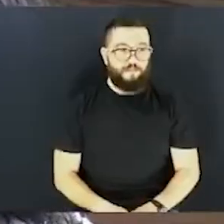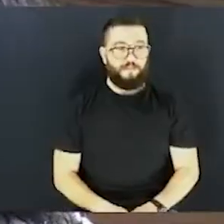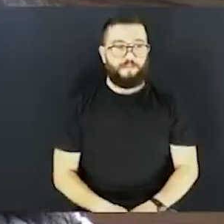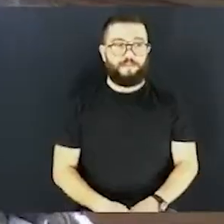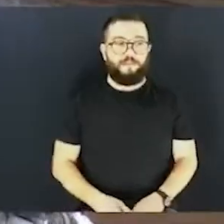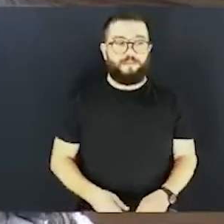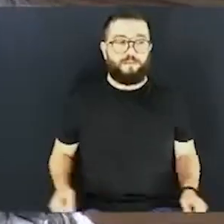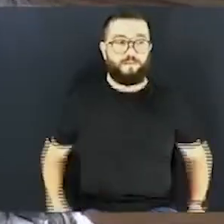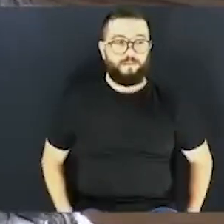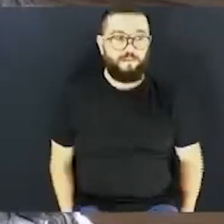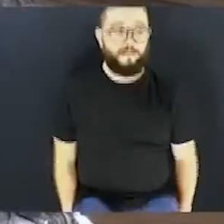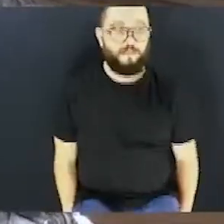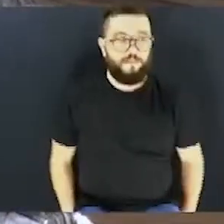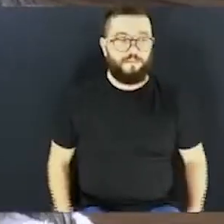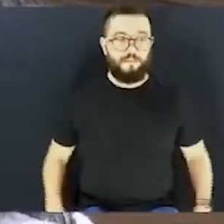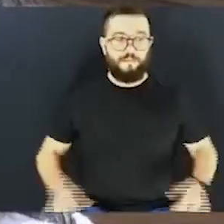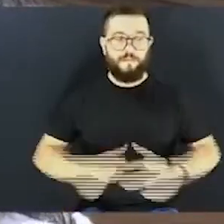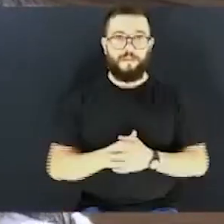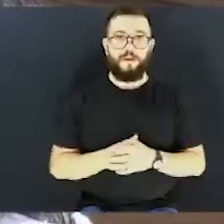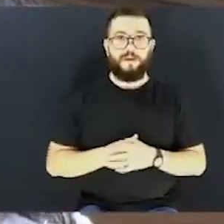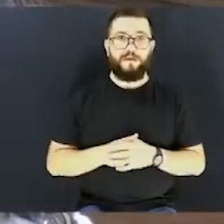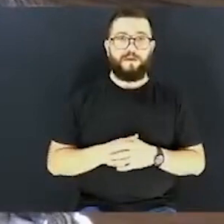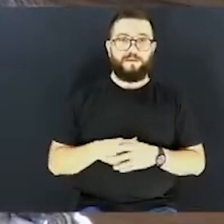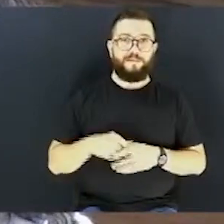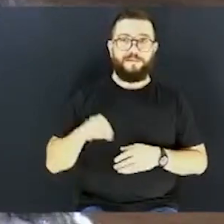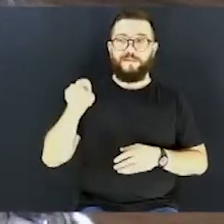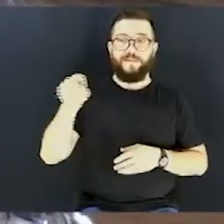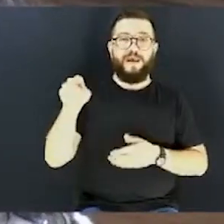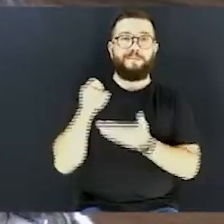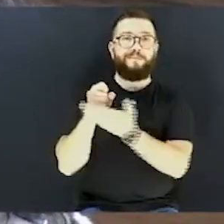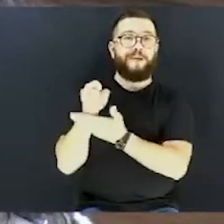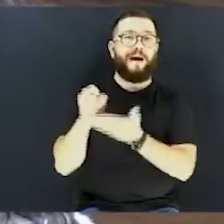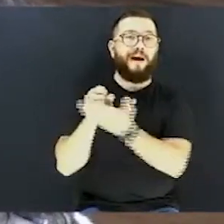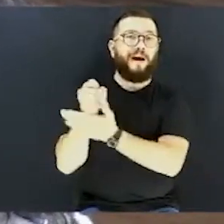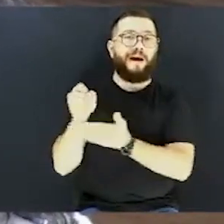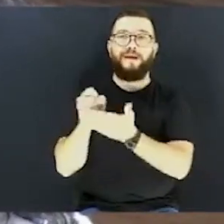o que nos deu um norte para começar os trabalhos, mas também agradecer a